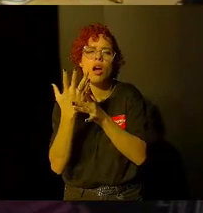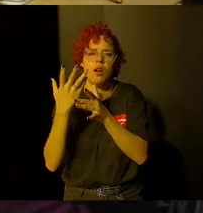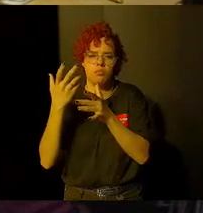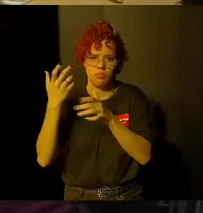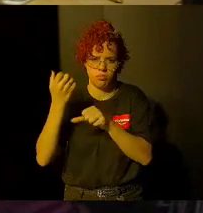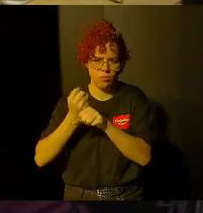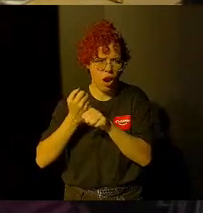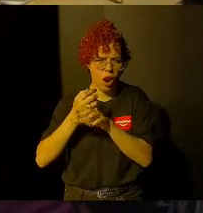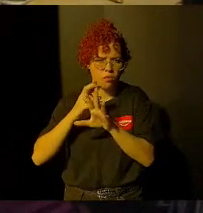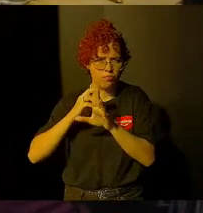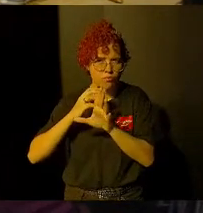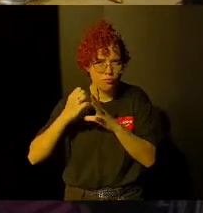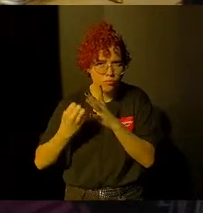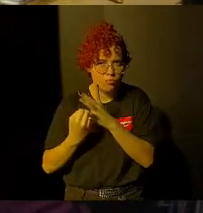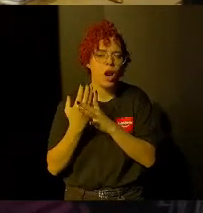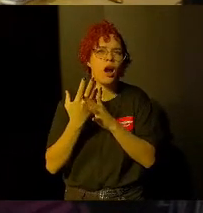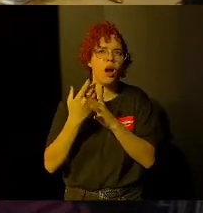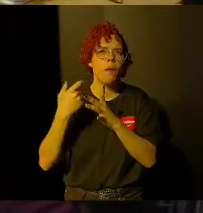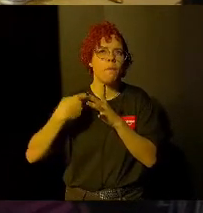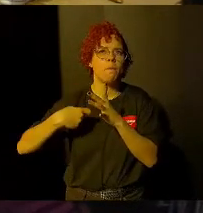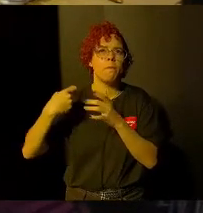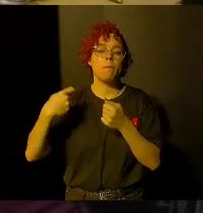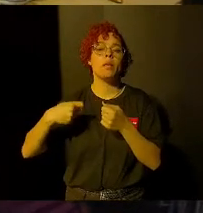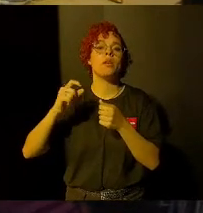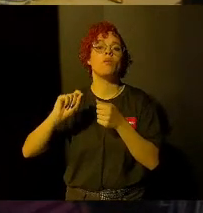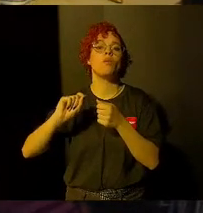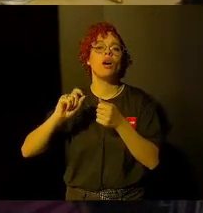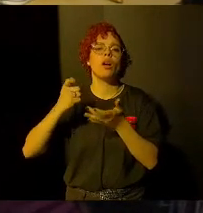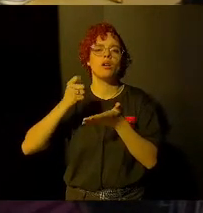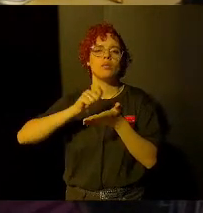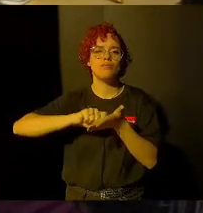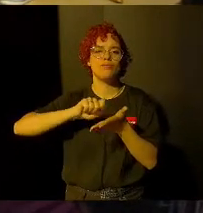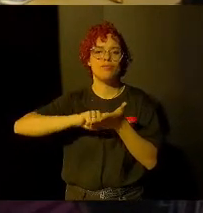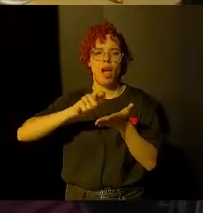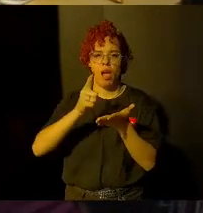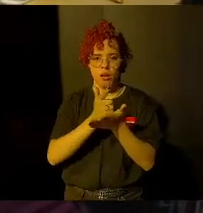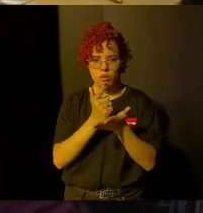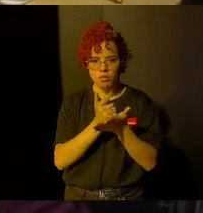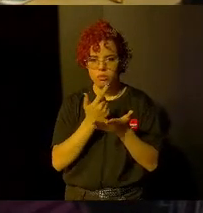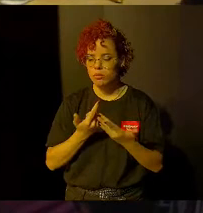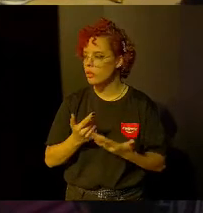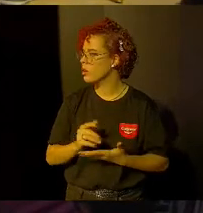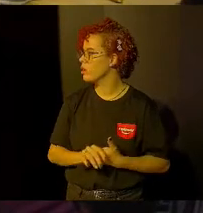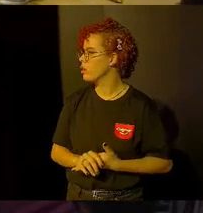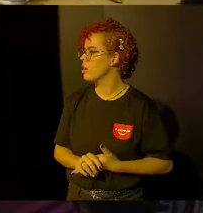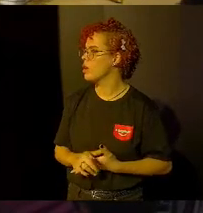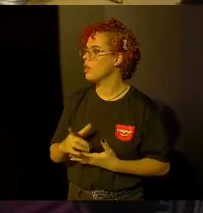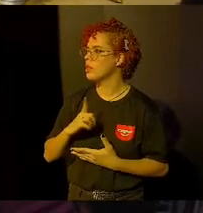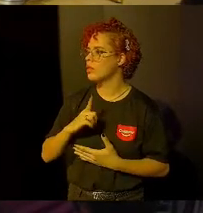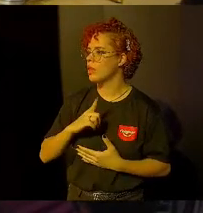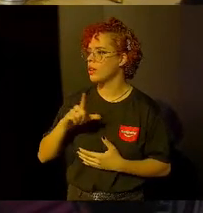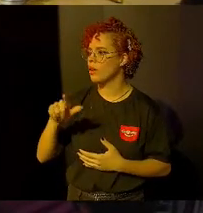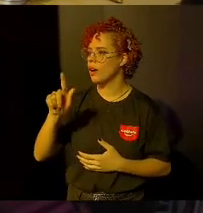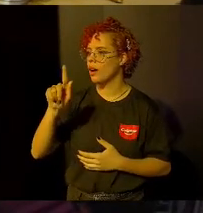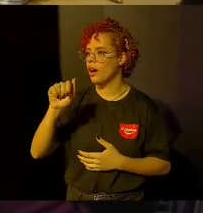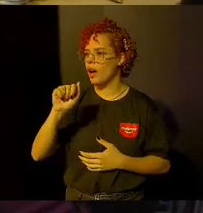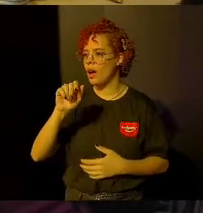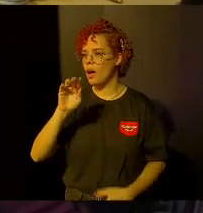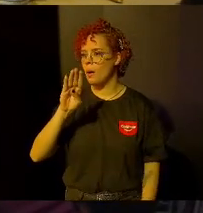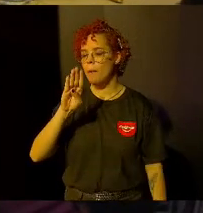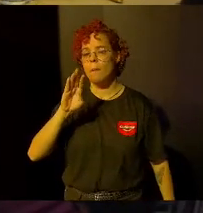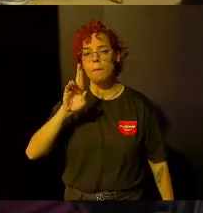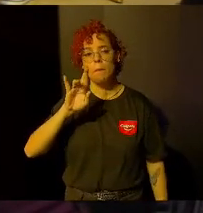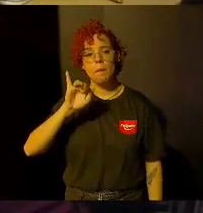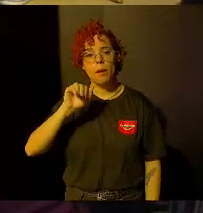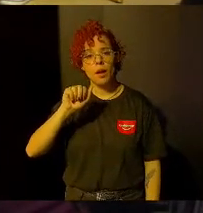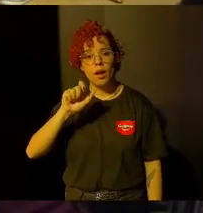eu tive que escrever o livro né E você mencionou o Gabriel que tá aqui na plateia eu nem vi que ele tava é muito